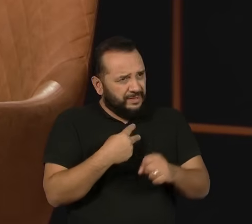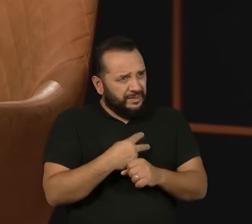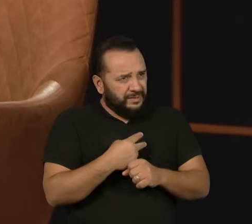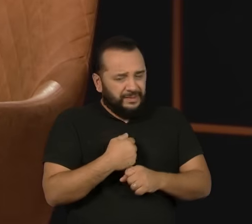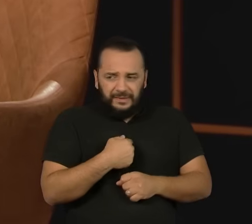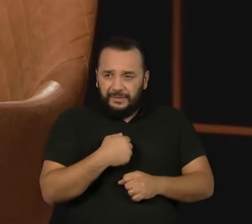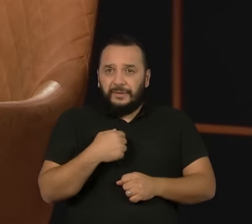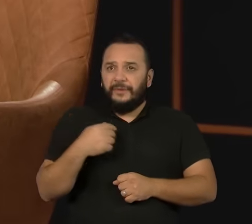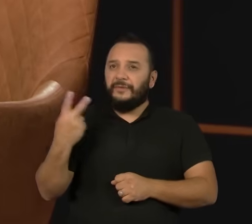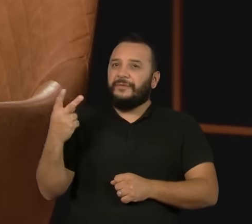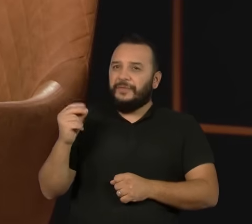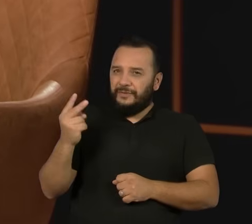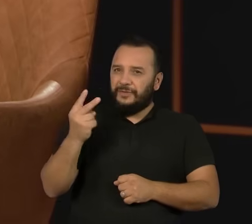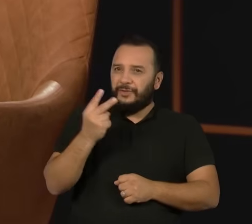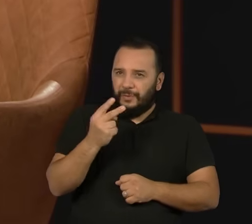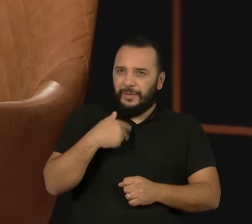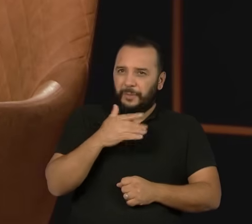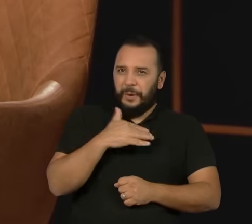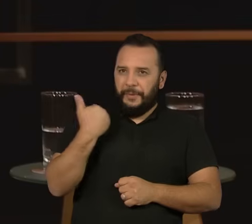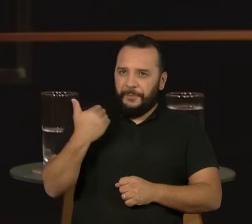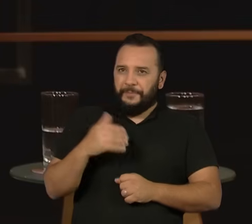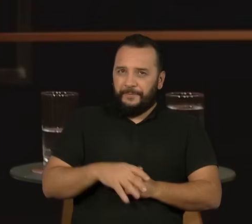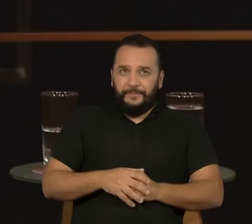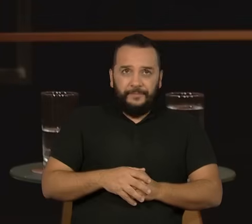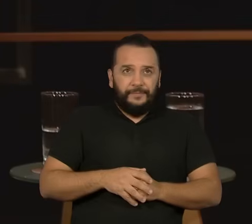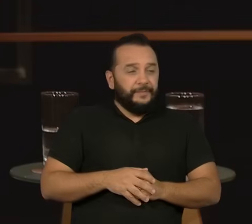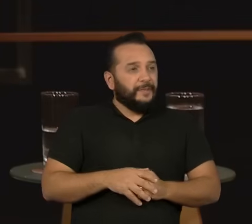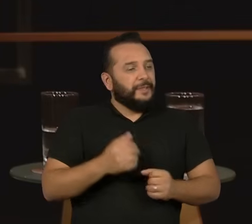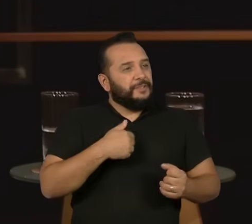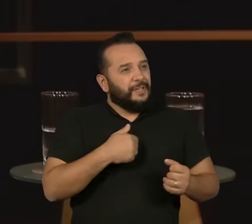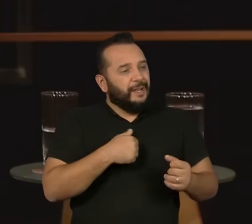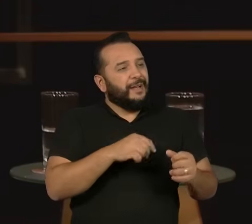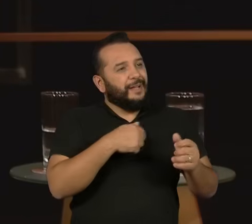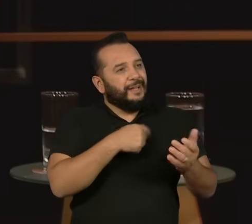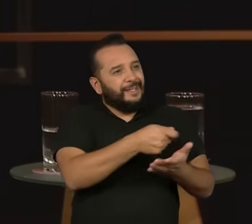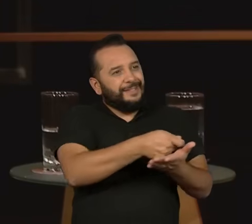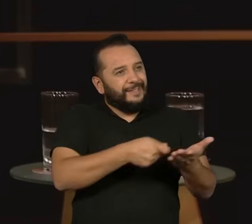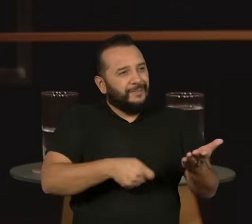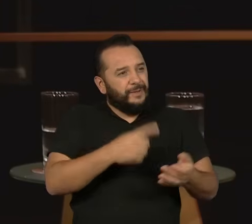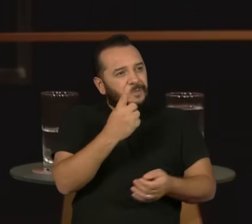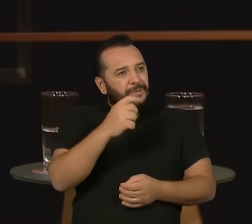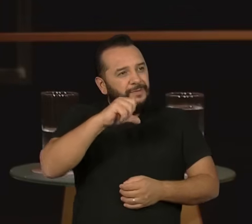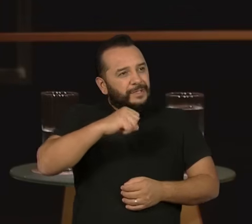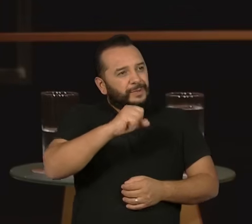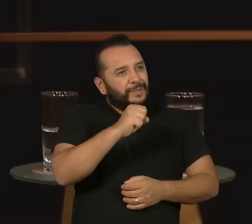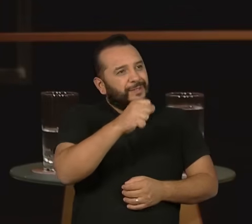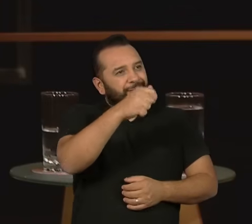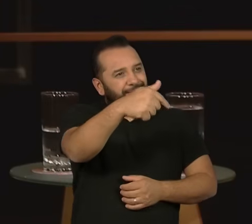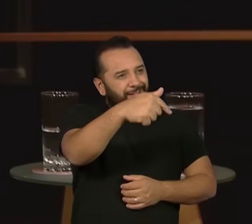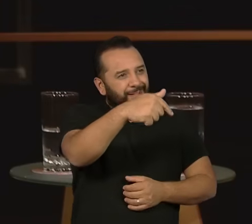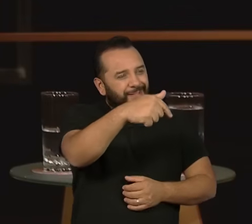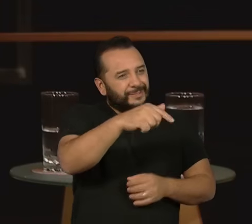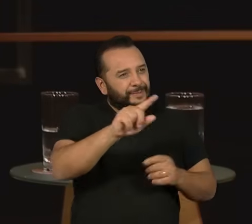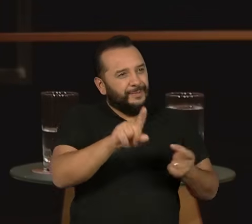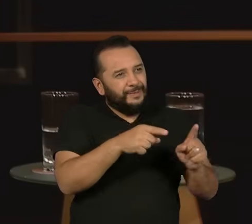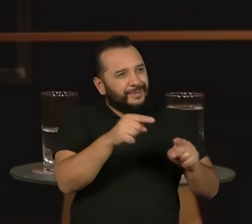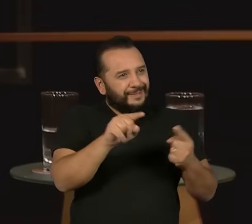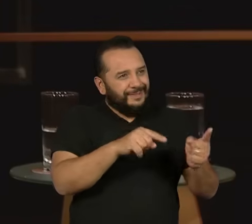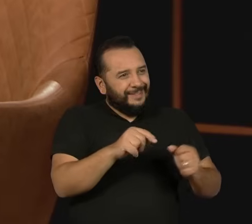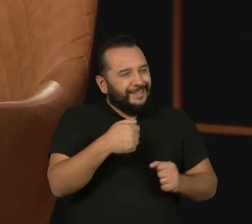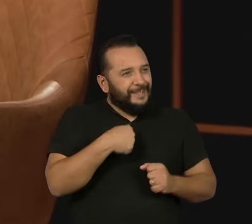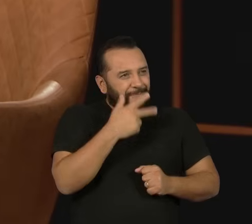de 22. Final de 22. Uma letra que ele escreveu em 1987, mas é que é tão atual, parece que foi escrita